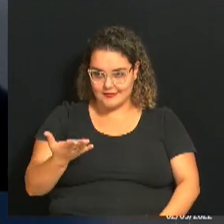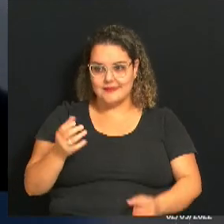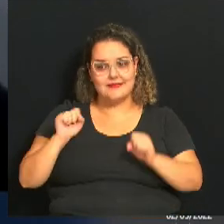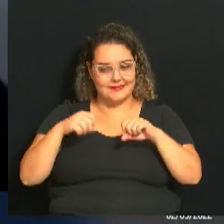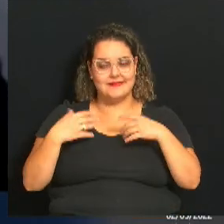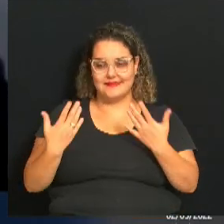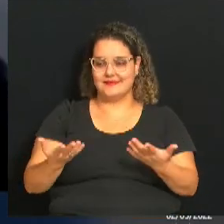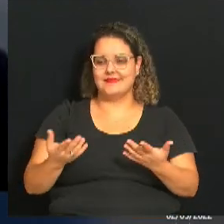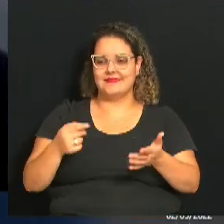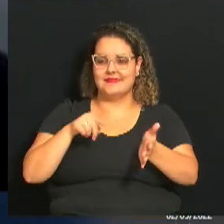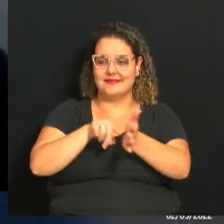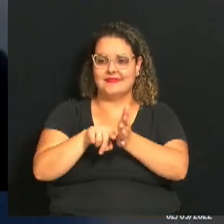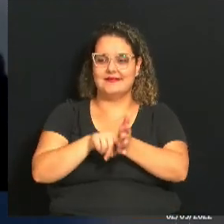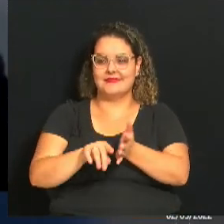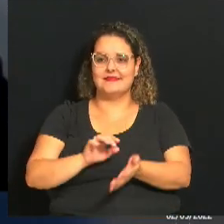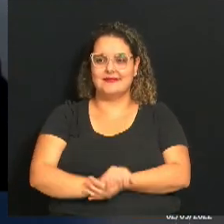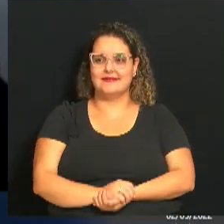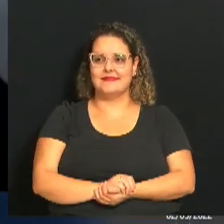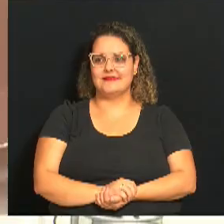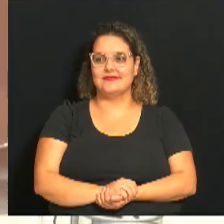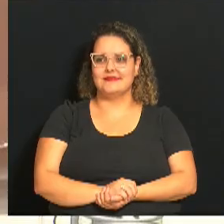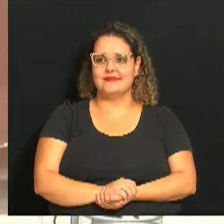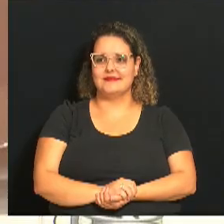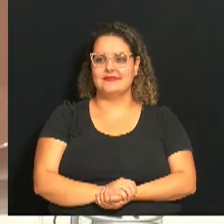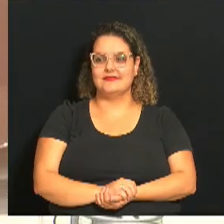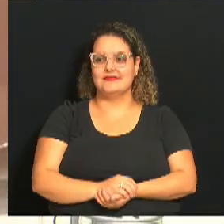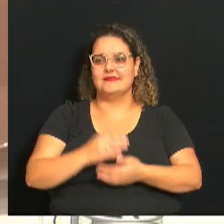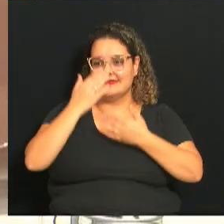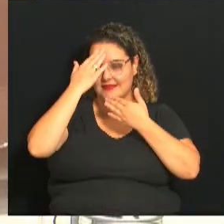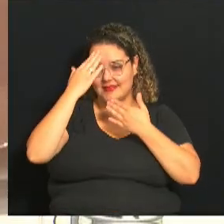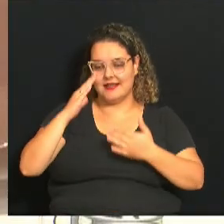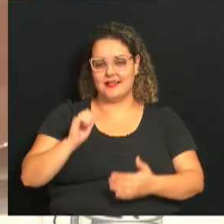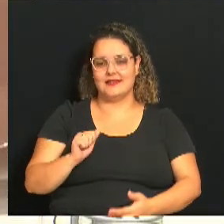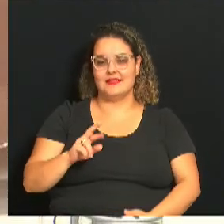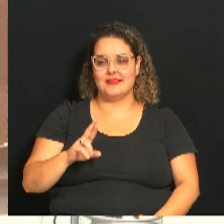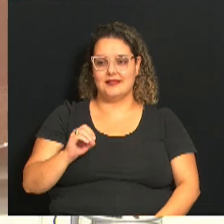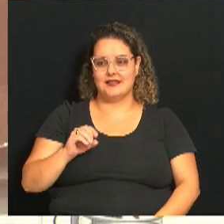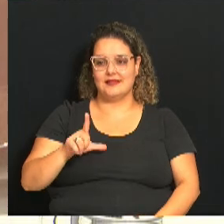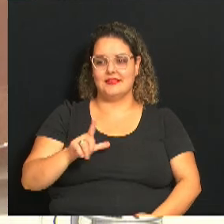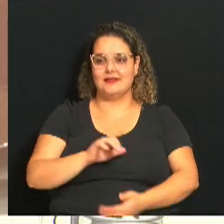suas perguntas. Obrigado, Carol.